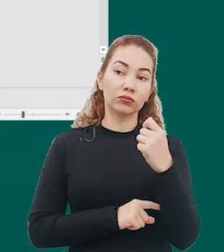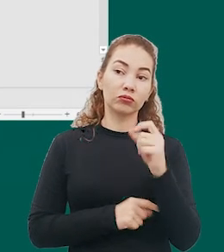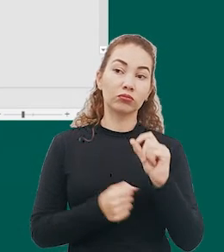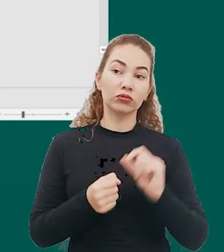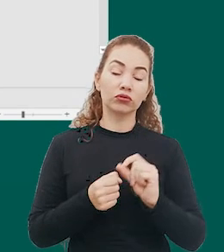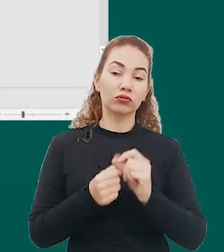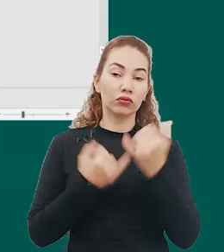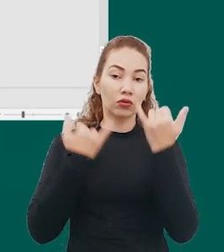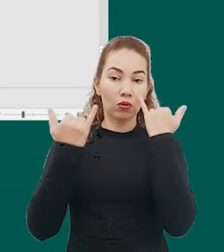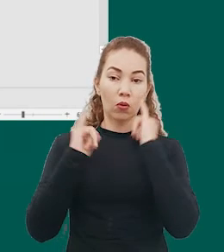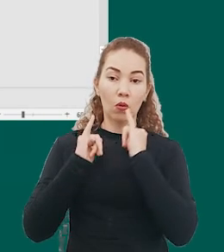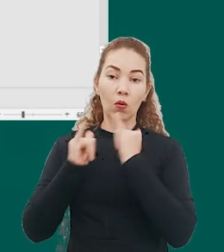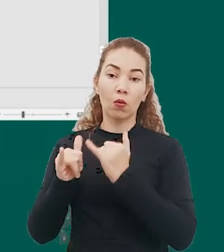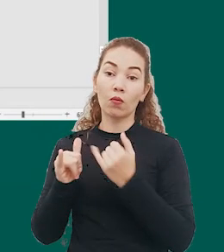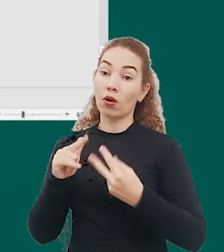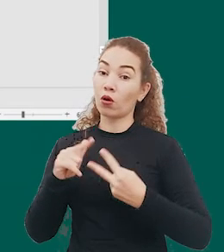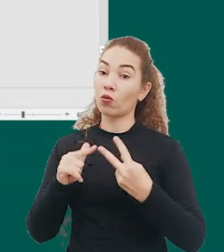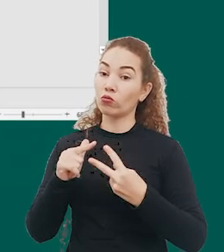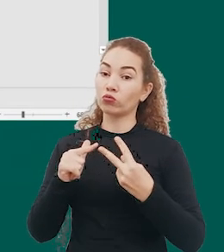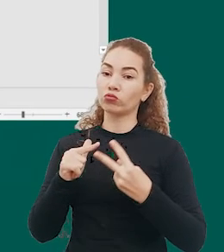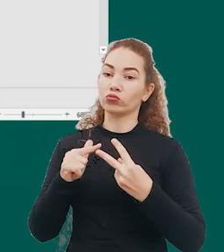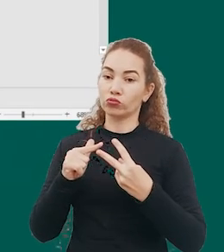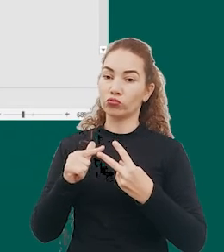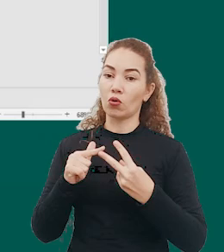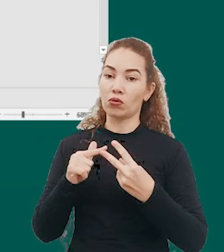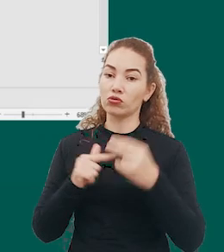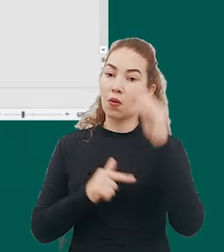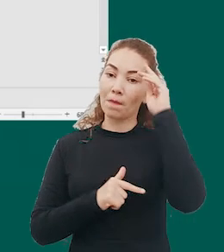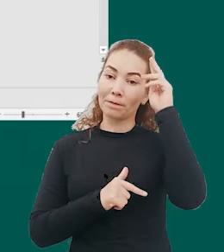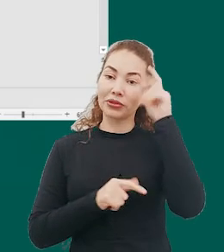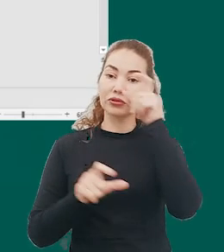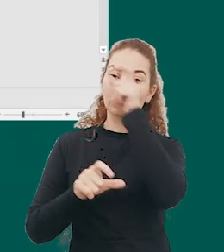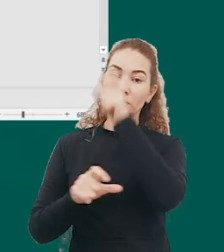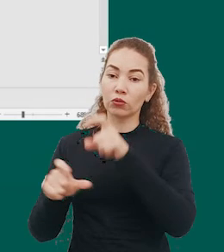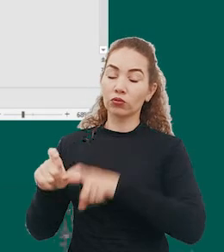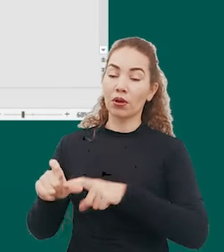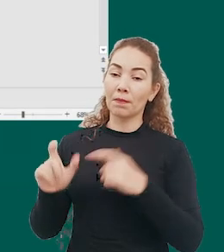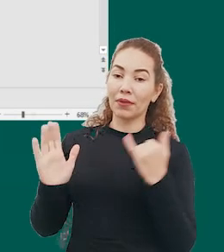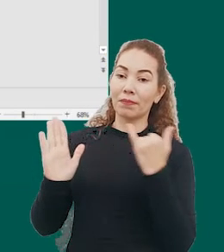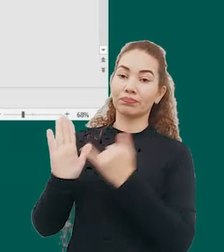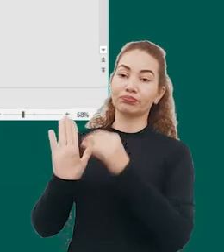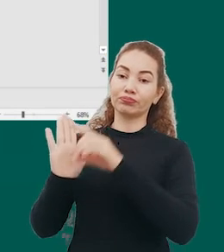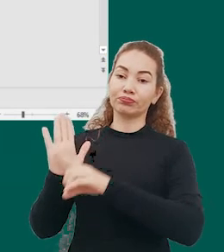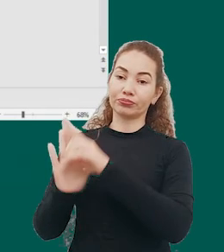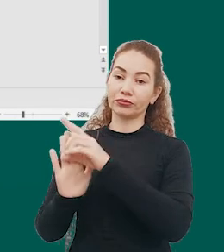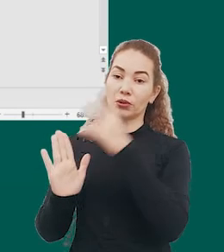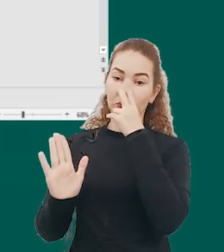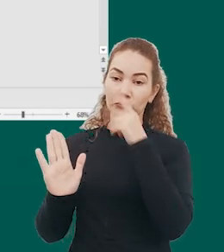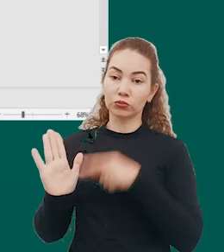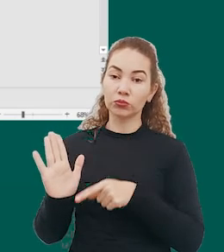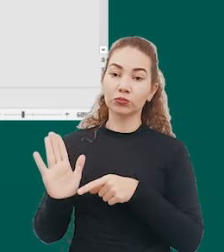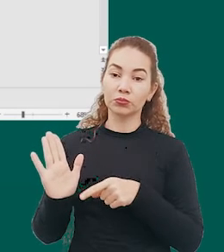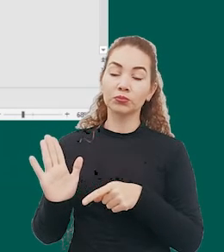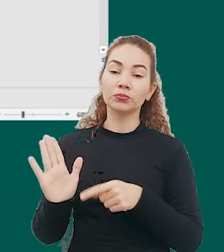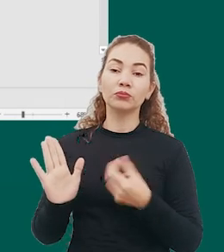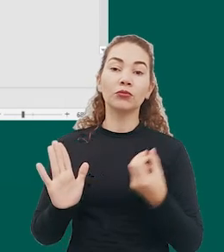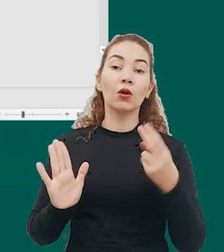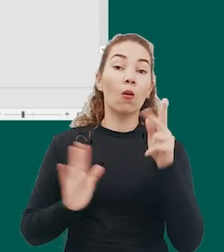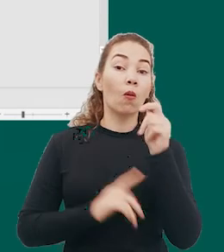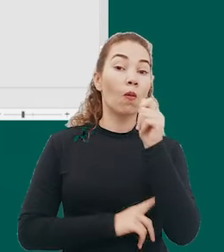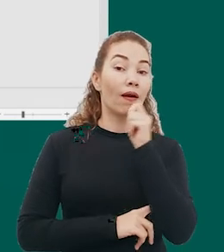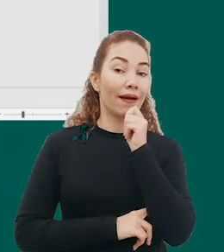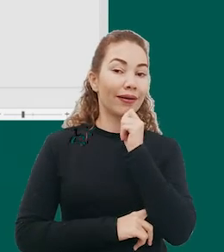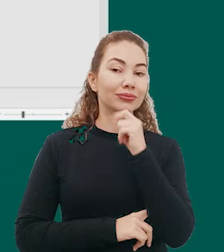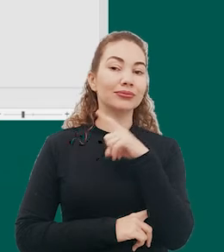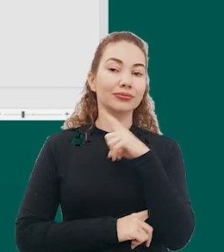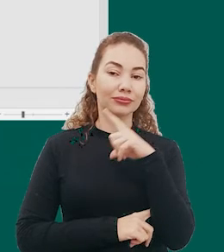as informações dos dois, né? Todas as informações devem constar nesta mesma declaração. Ou ainda,